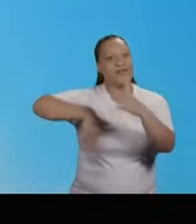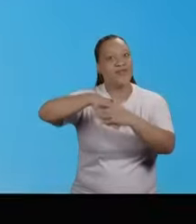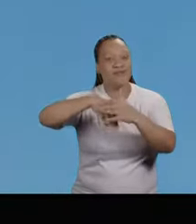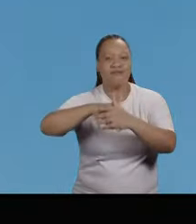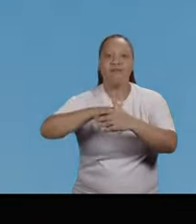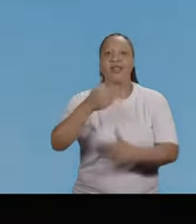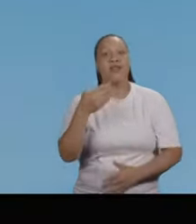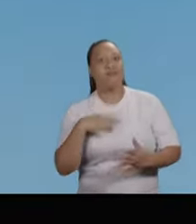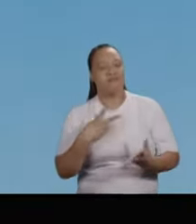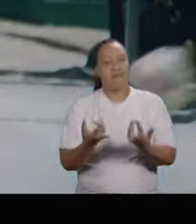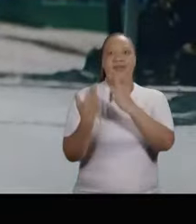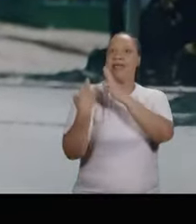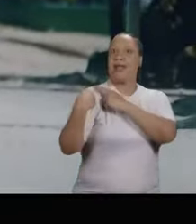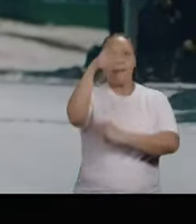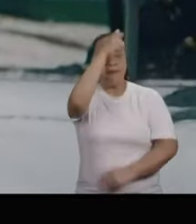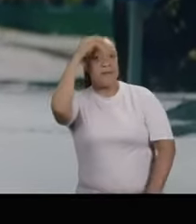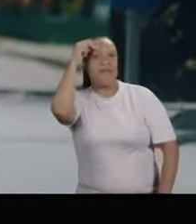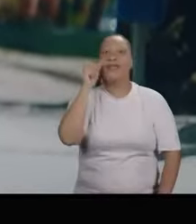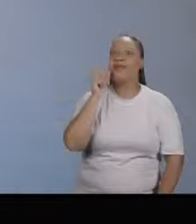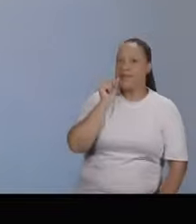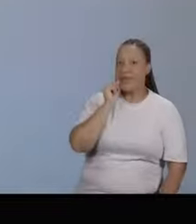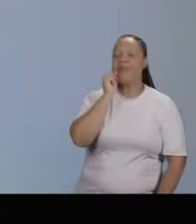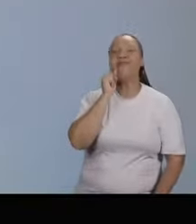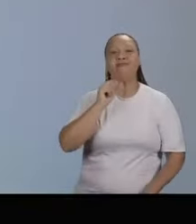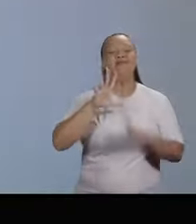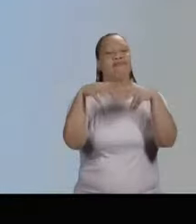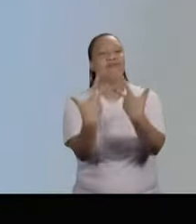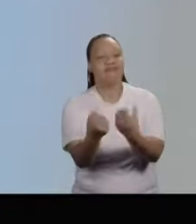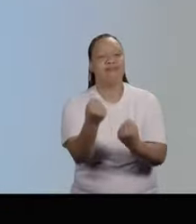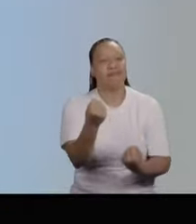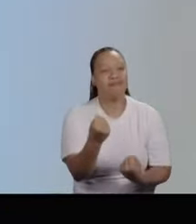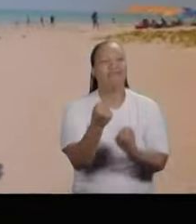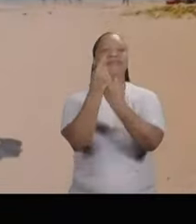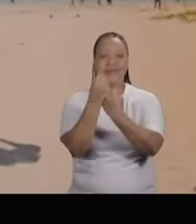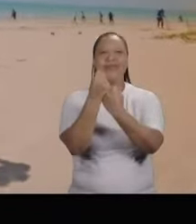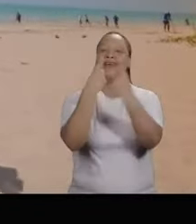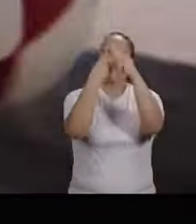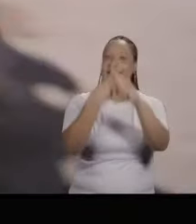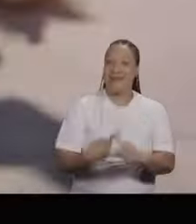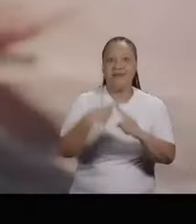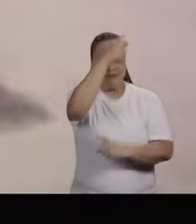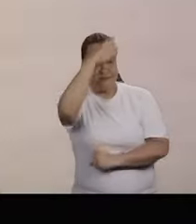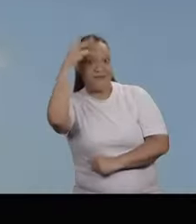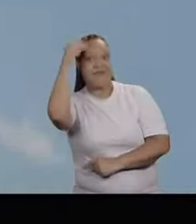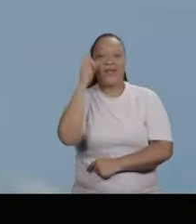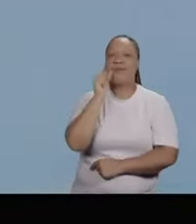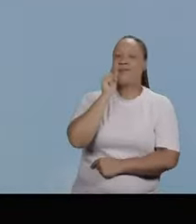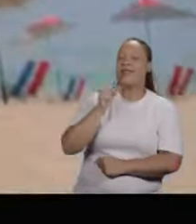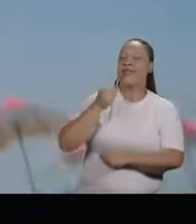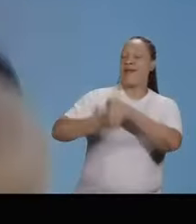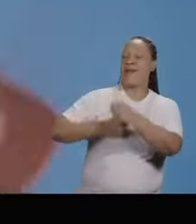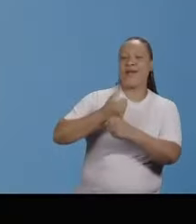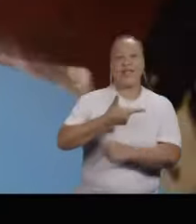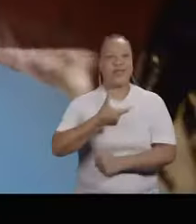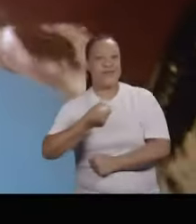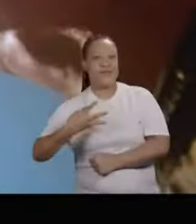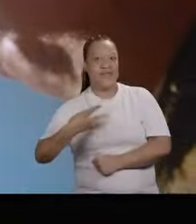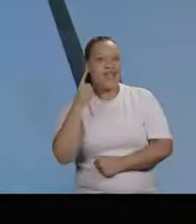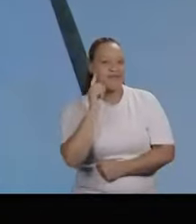Federação Alagoana de Futebol passou a bola para a Prefeitura de Maceió, que vestiu a camisa e entrou em campo para apoiar o Campeonato Alagoano É